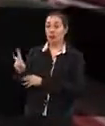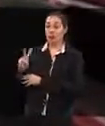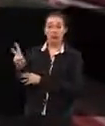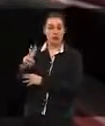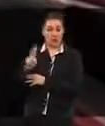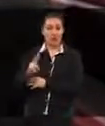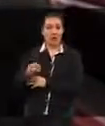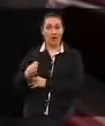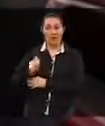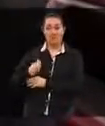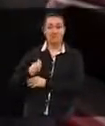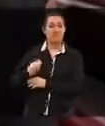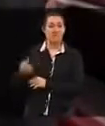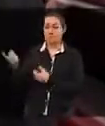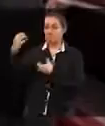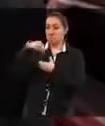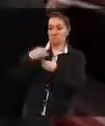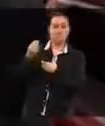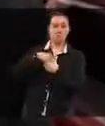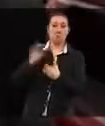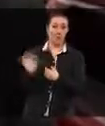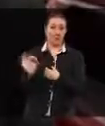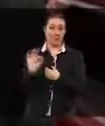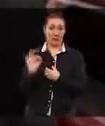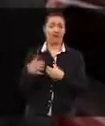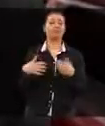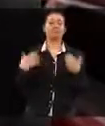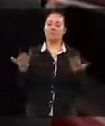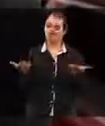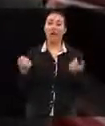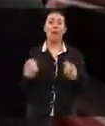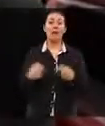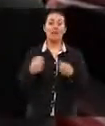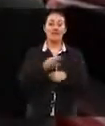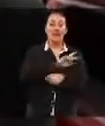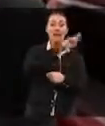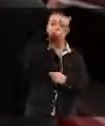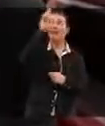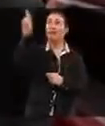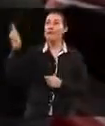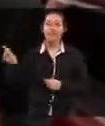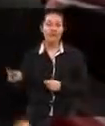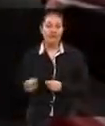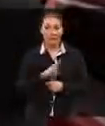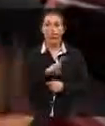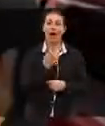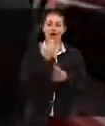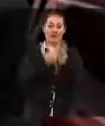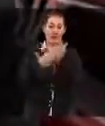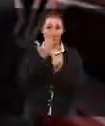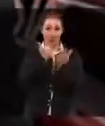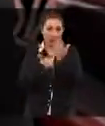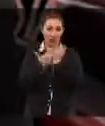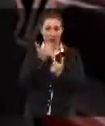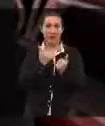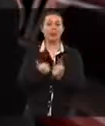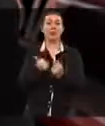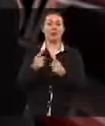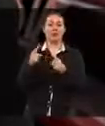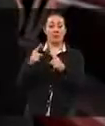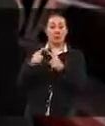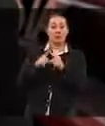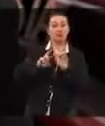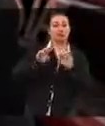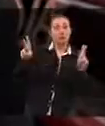vegetais. Então, ela tem que consumir uma gama bem variada de frutas e vegetais para estar ingerindo a maior quantidade possível